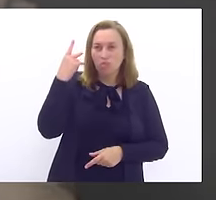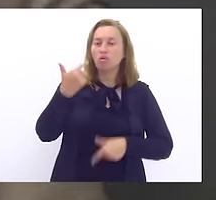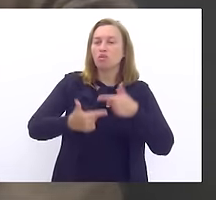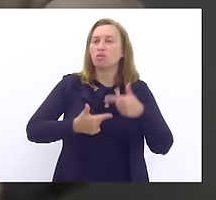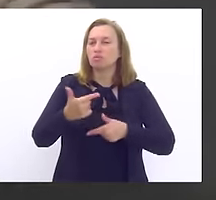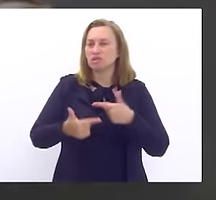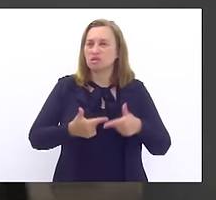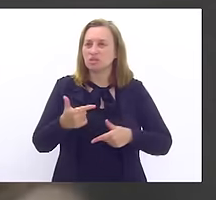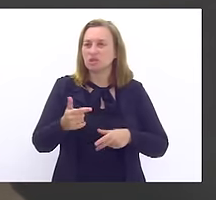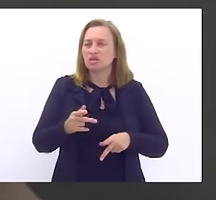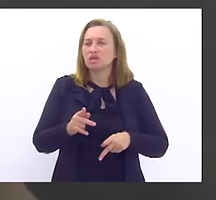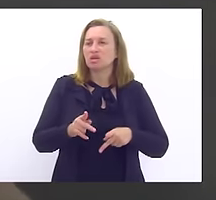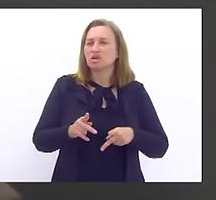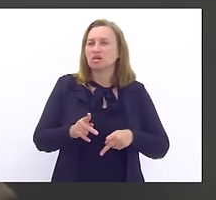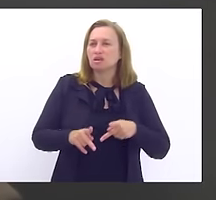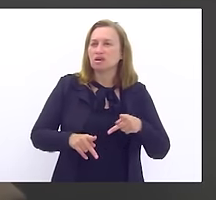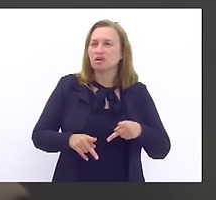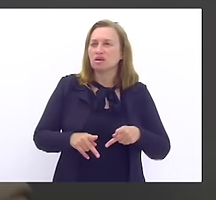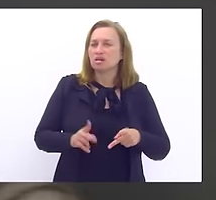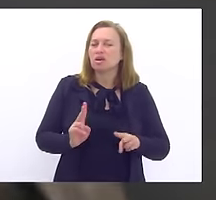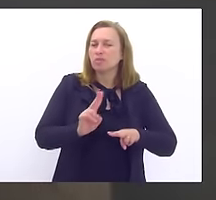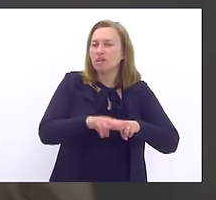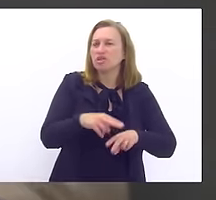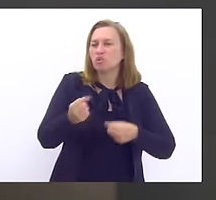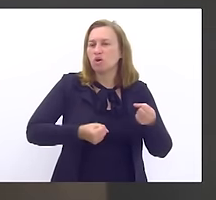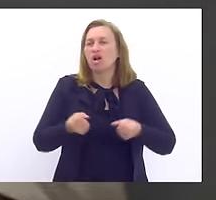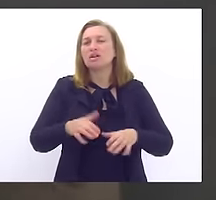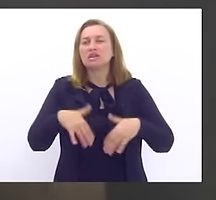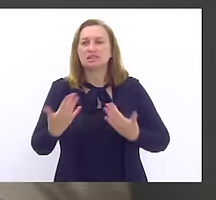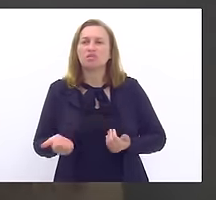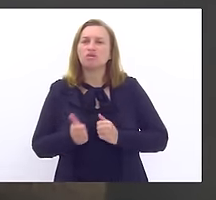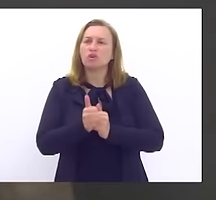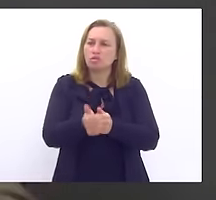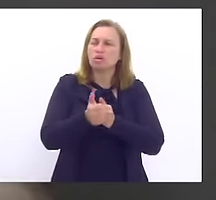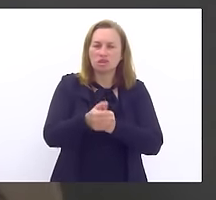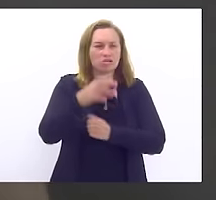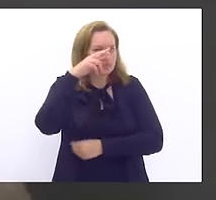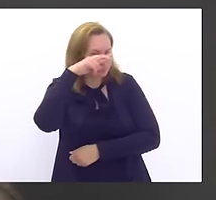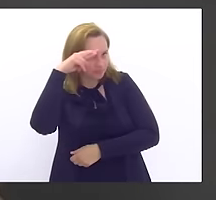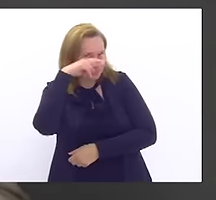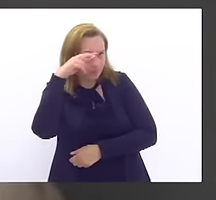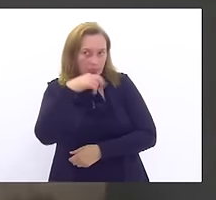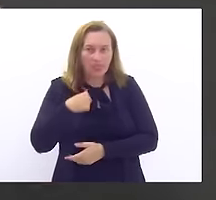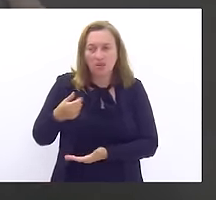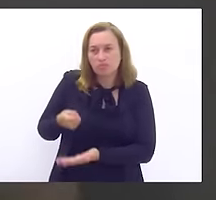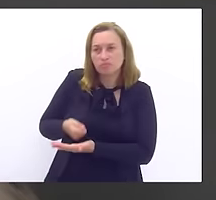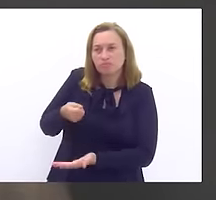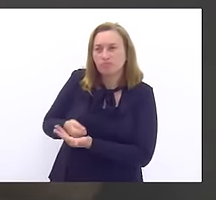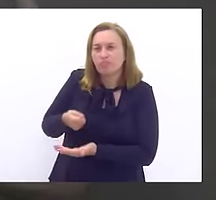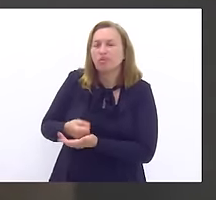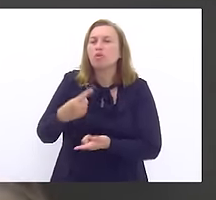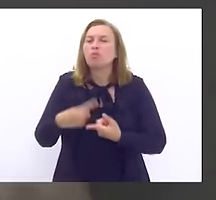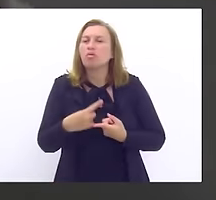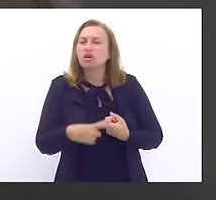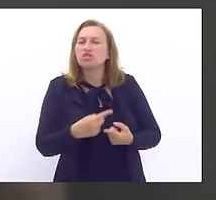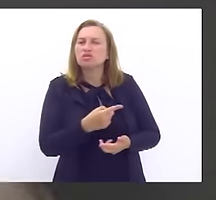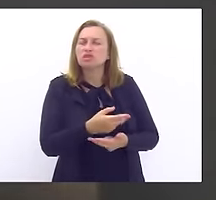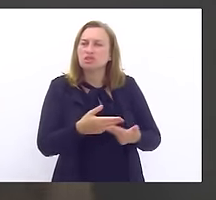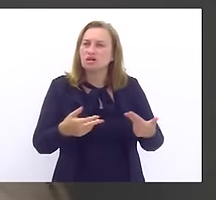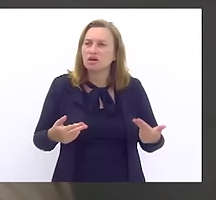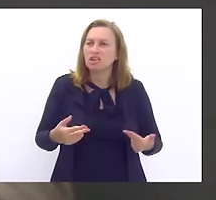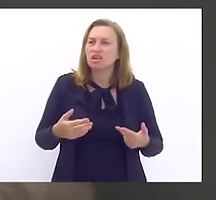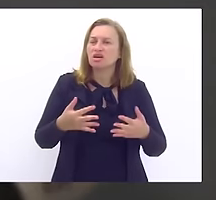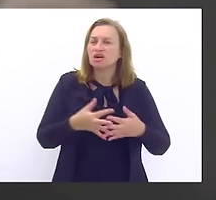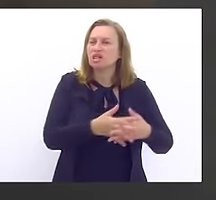poder fazer o auto de apreensão do veículo então eu vou acompanhar essas fiscalizações e eu vou cobrar porque eu já vi diversos